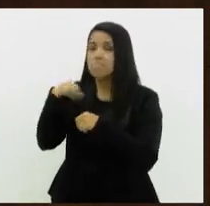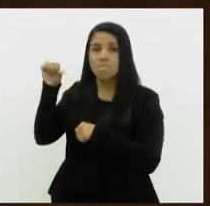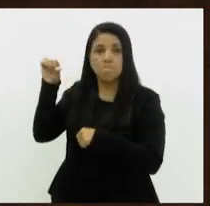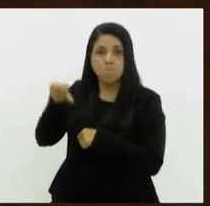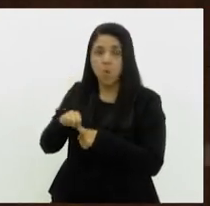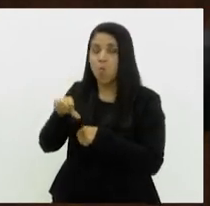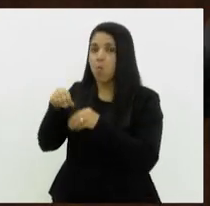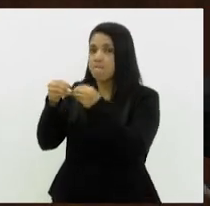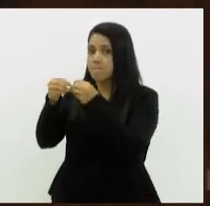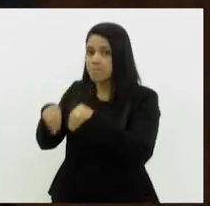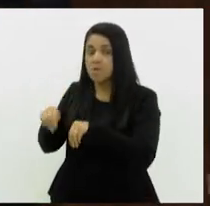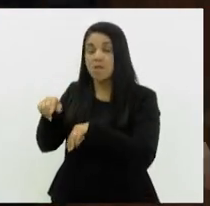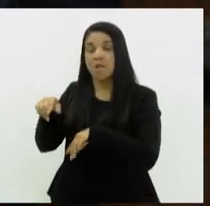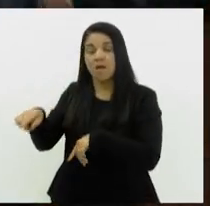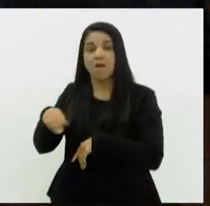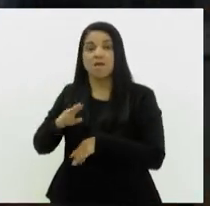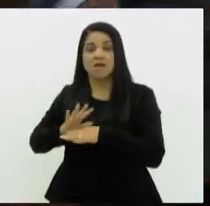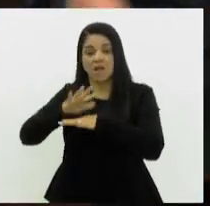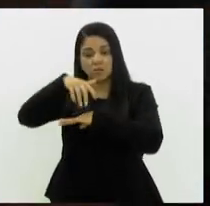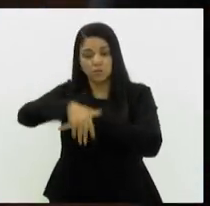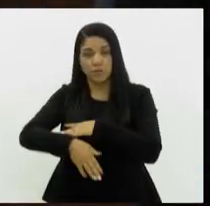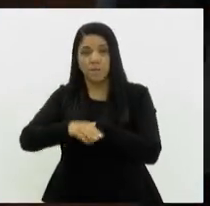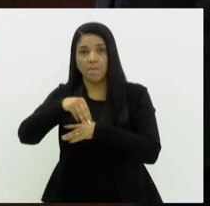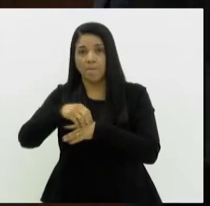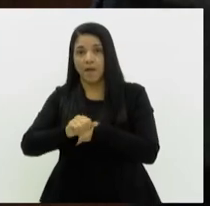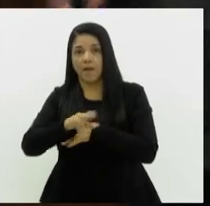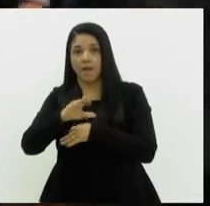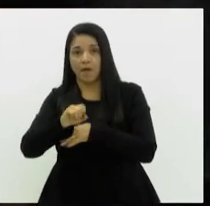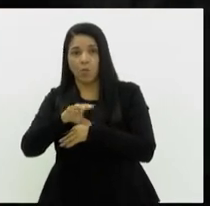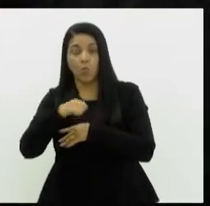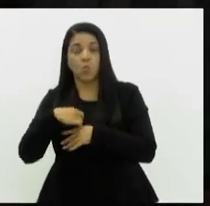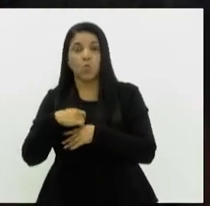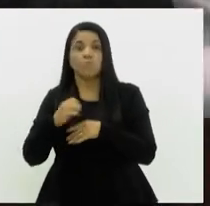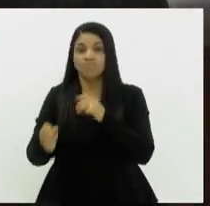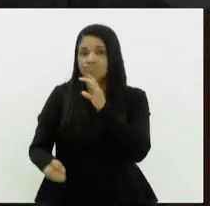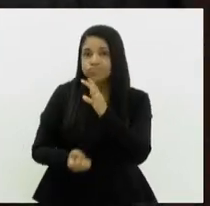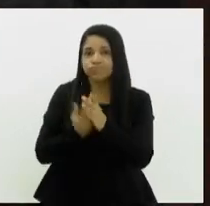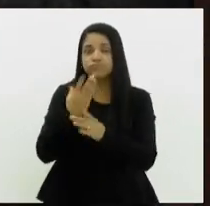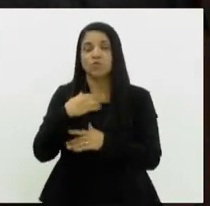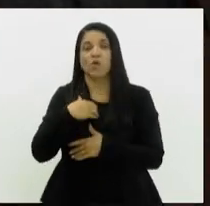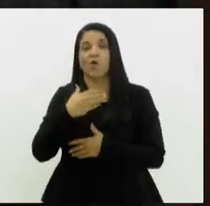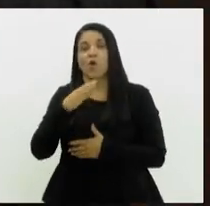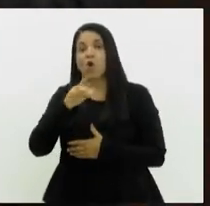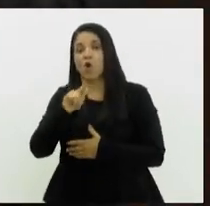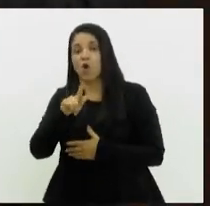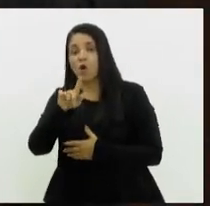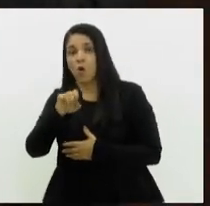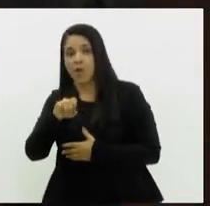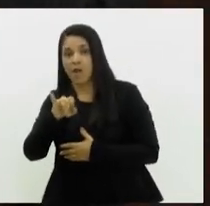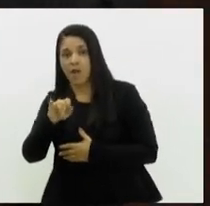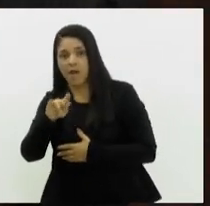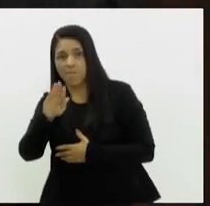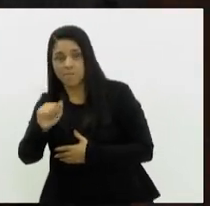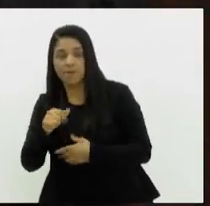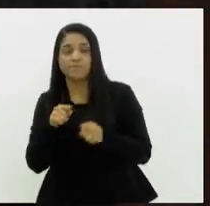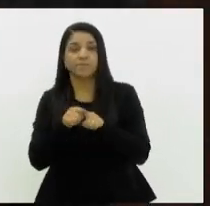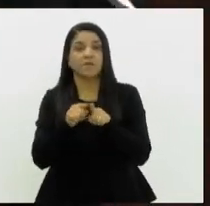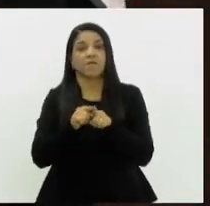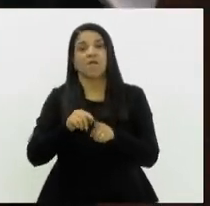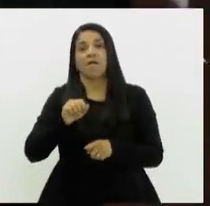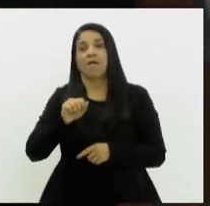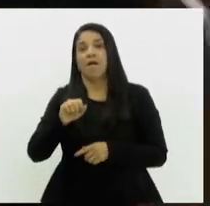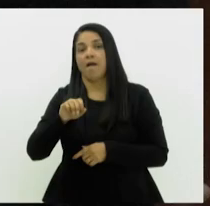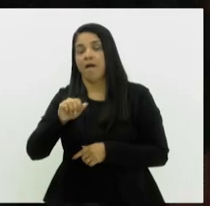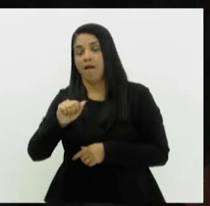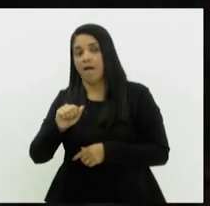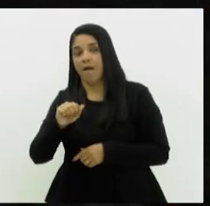de Macacu é o maior produtor de goiaba do estado, é um dos maiores produtores de aipim. E o que está acontecendo lá é